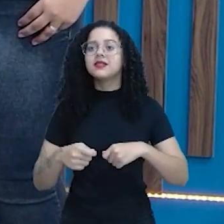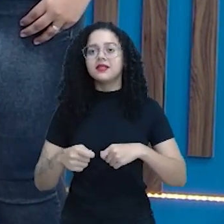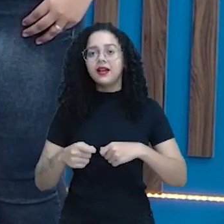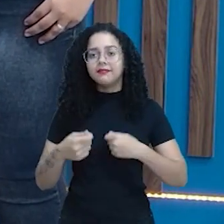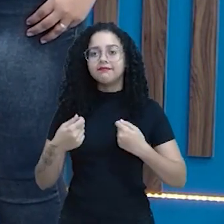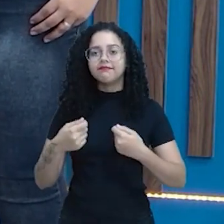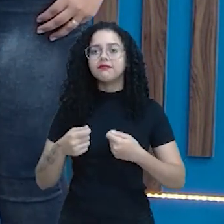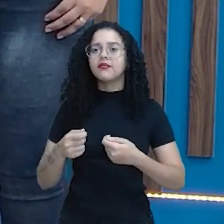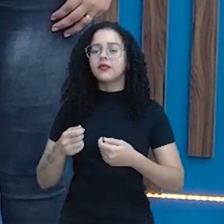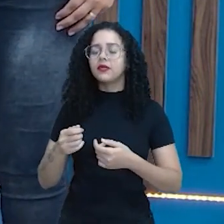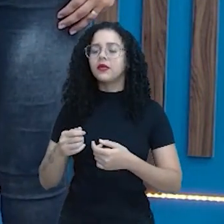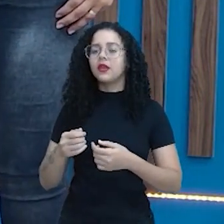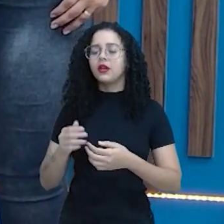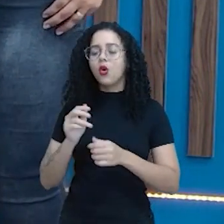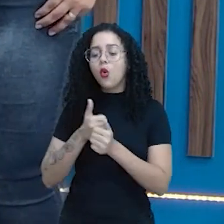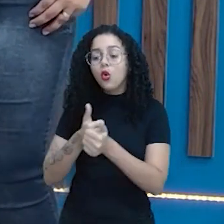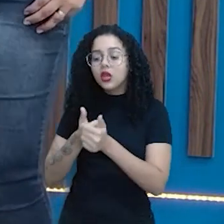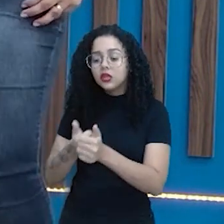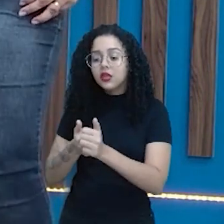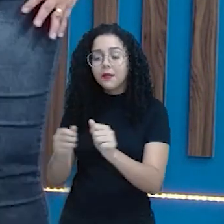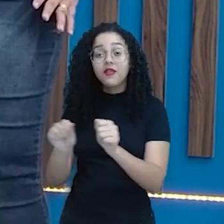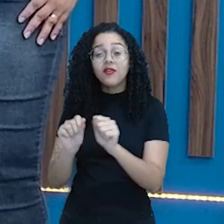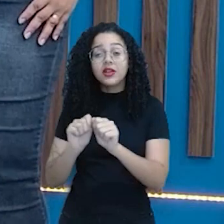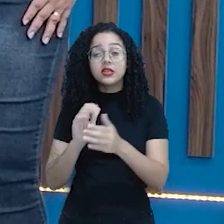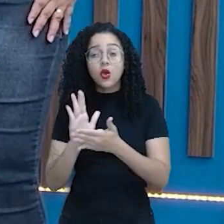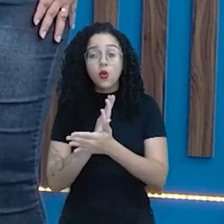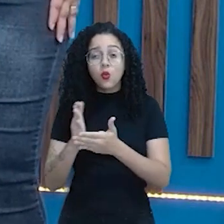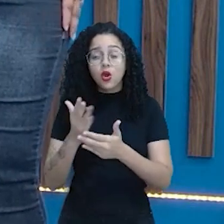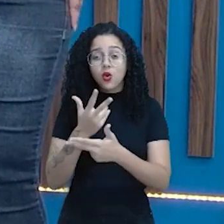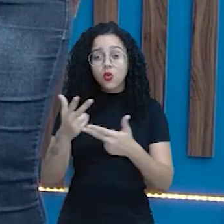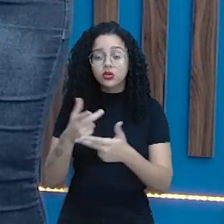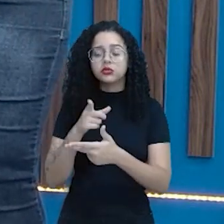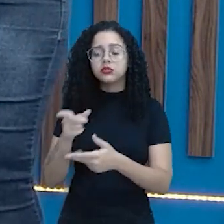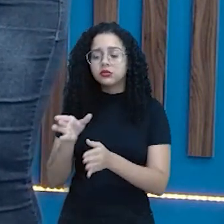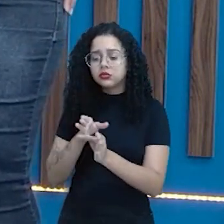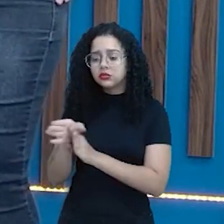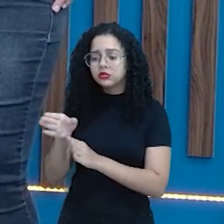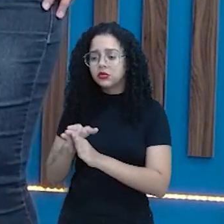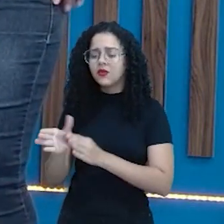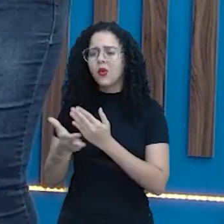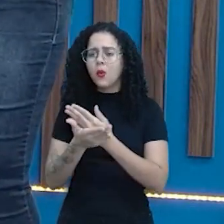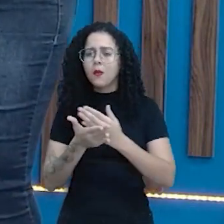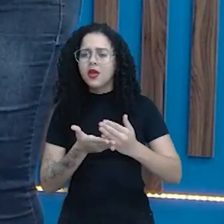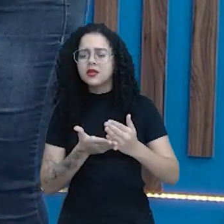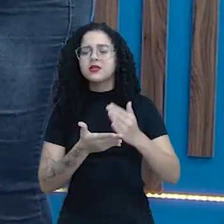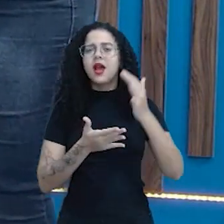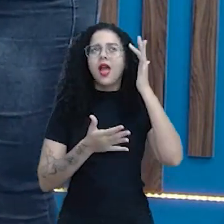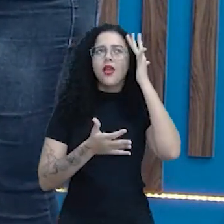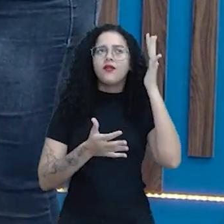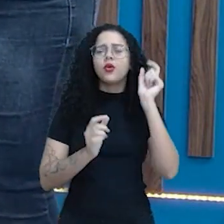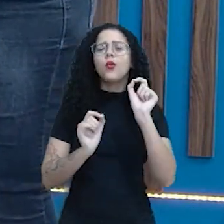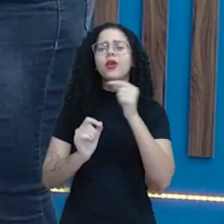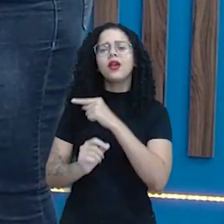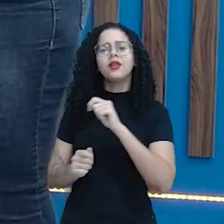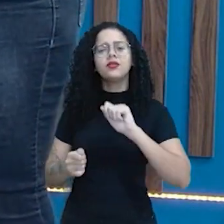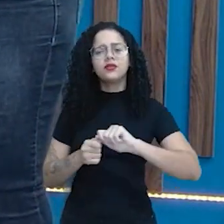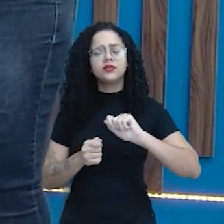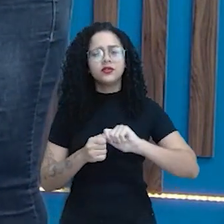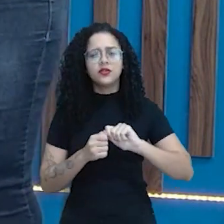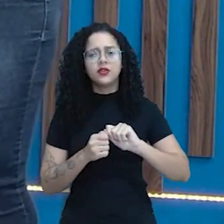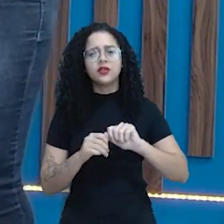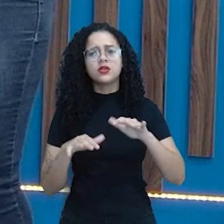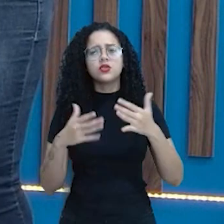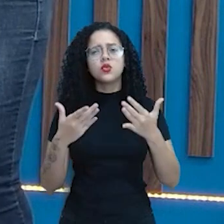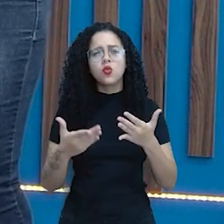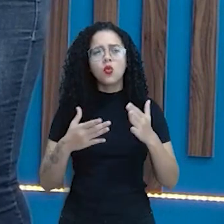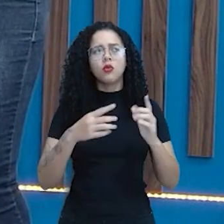a fazer algo e a partir dessas instruções, a gente vai começar a refletir. O que ele fez, o que ele executou, quais